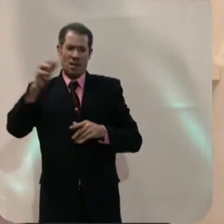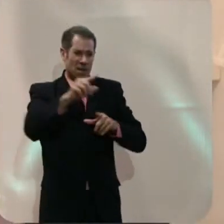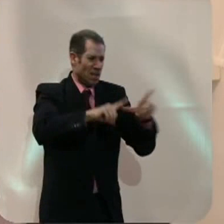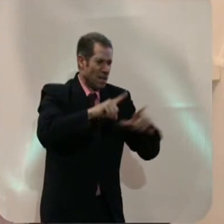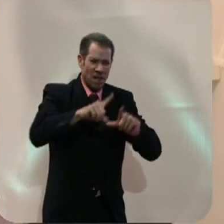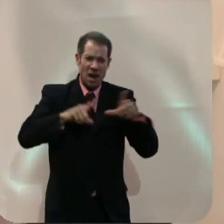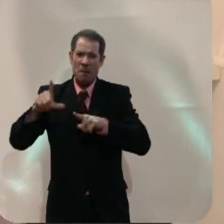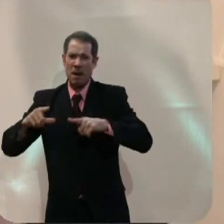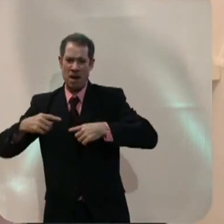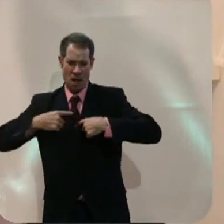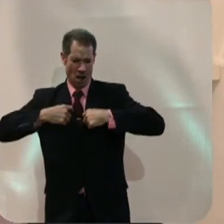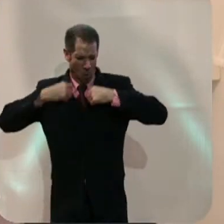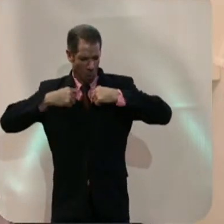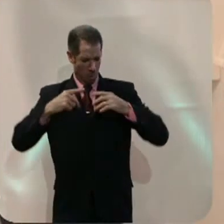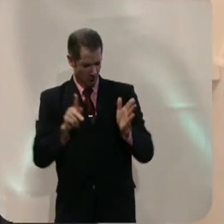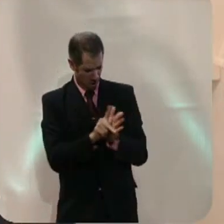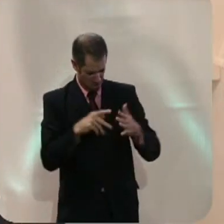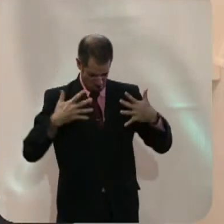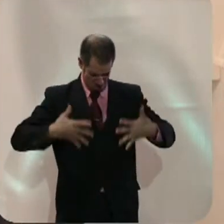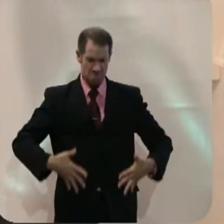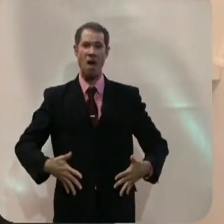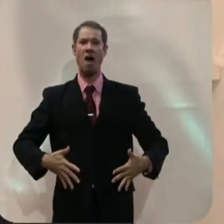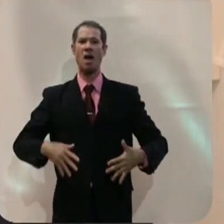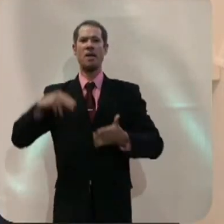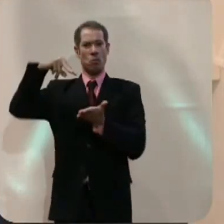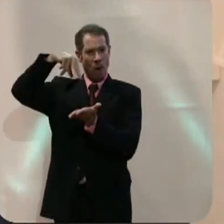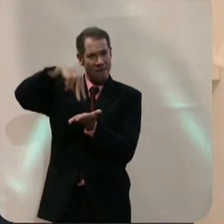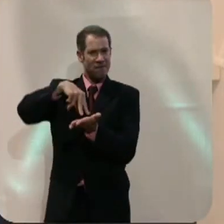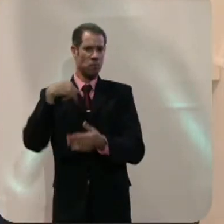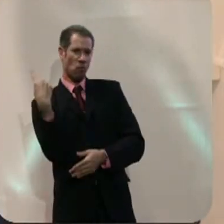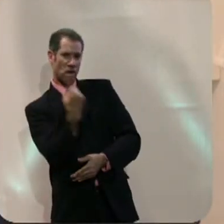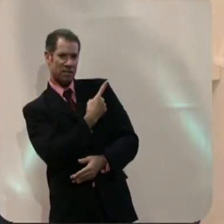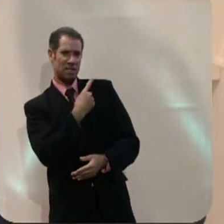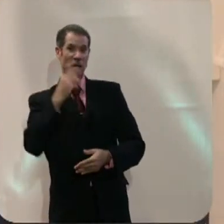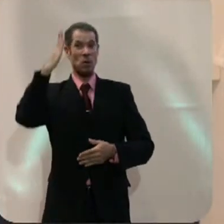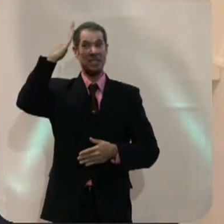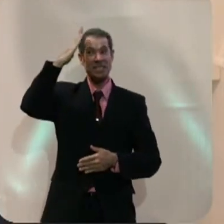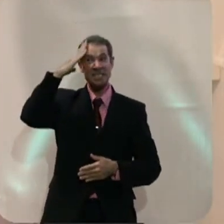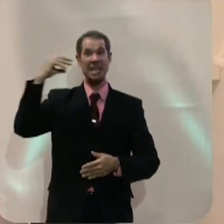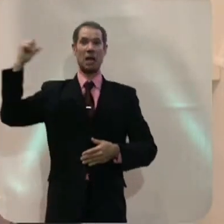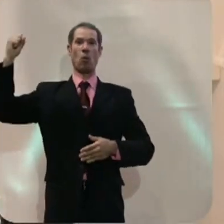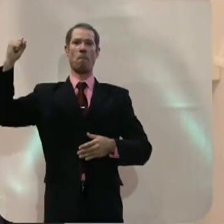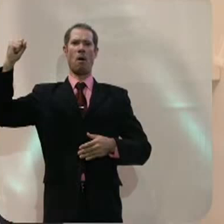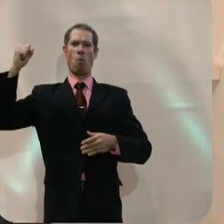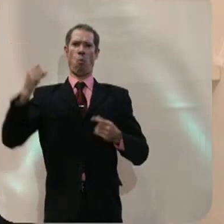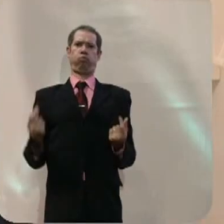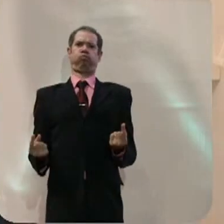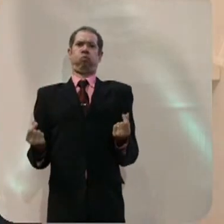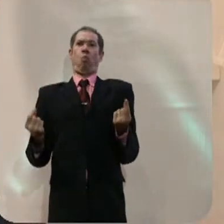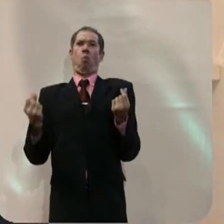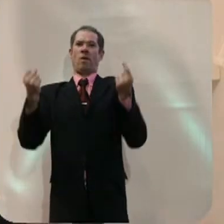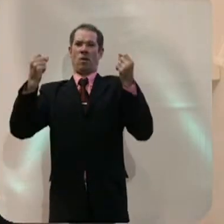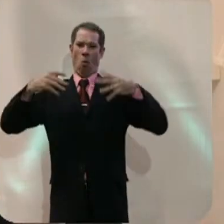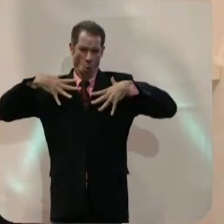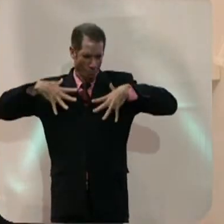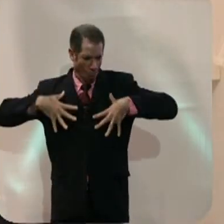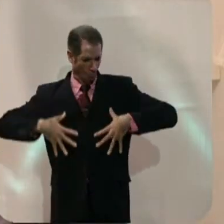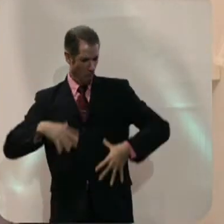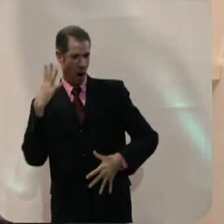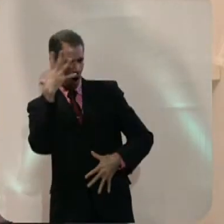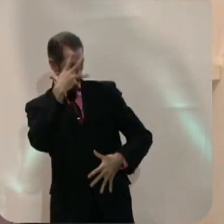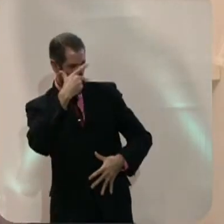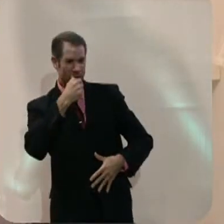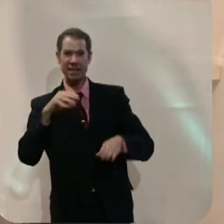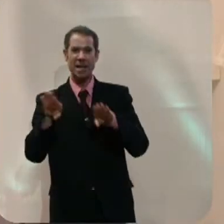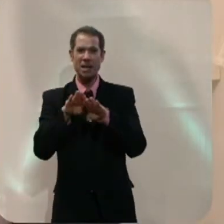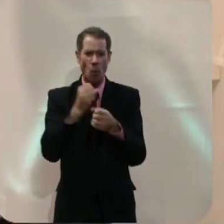nem fazem roupas para si mesmas. Mas eu afirmo a vocês que nem mesmo Salomão, sendo tão rico, usava roupas tão bonitas